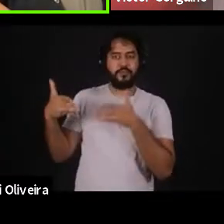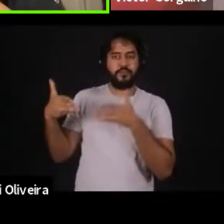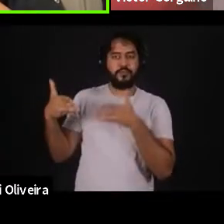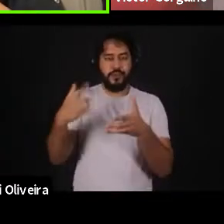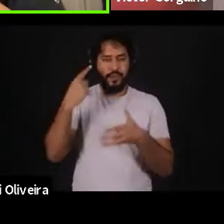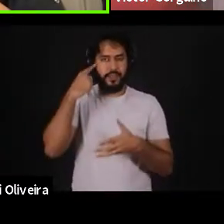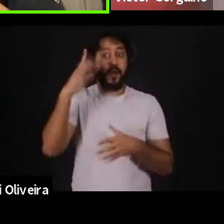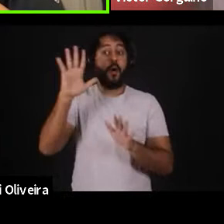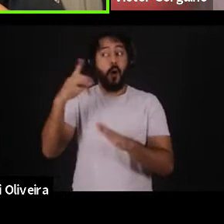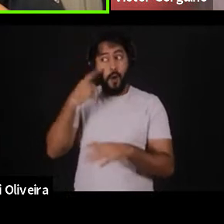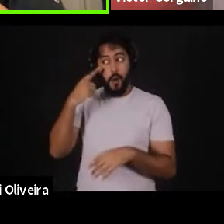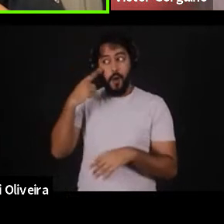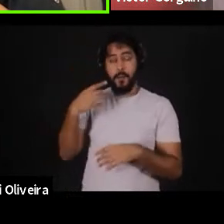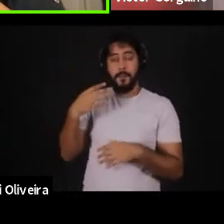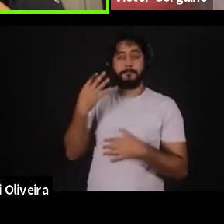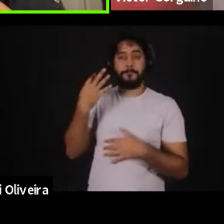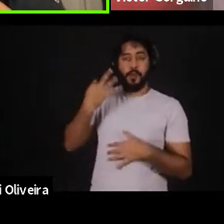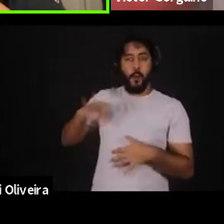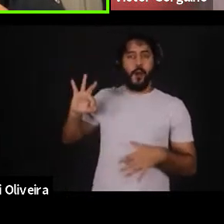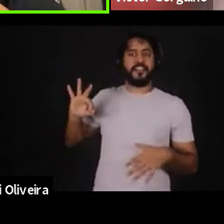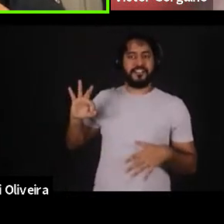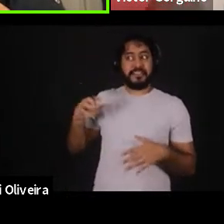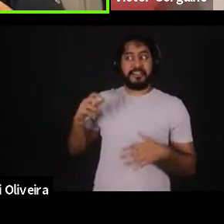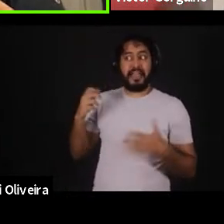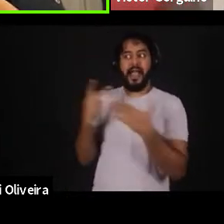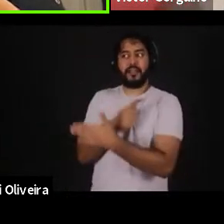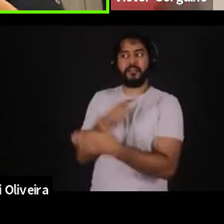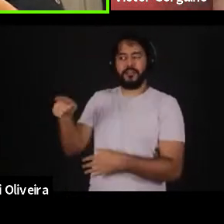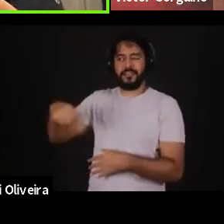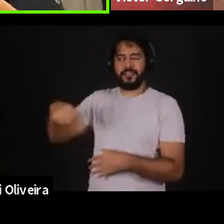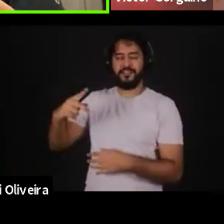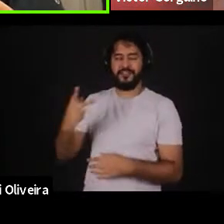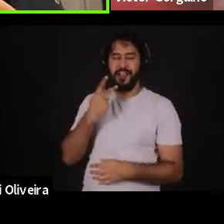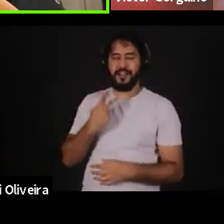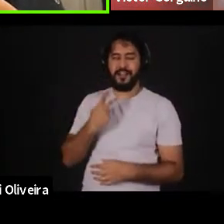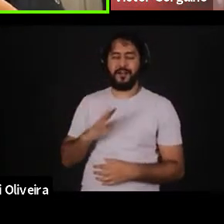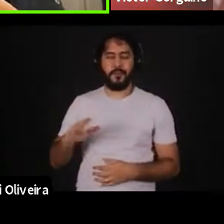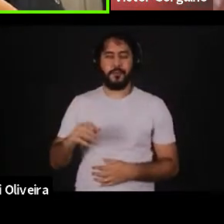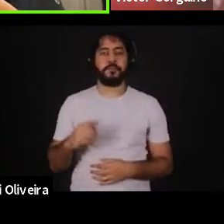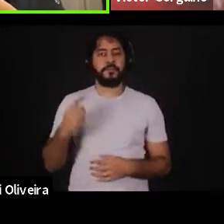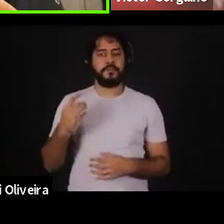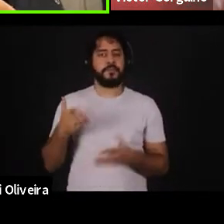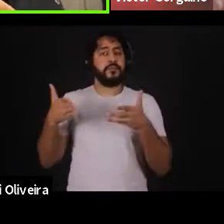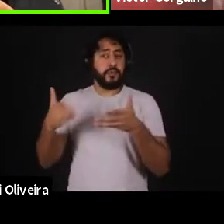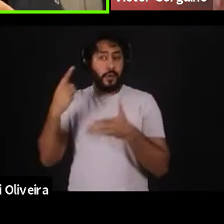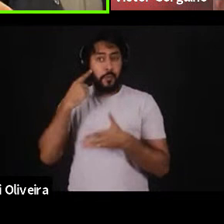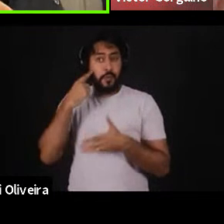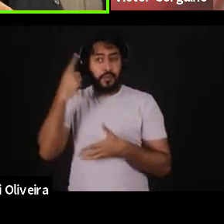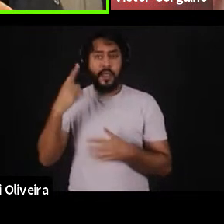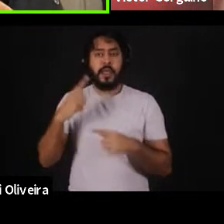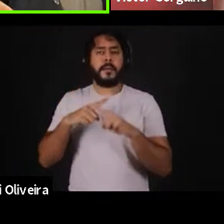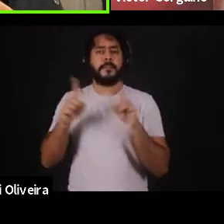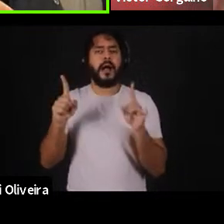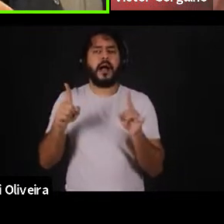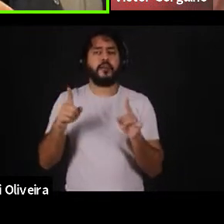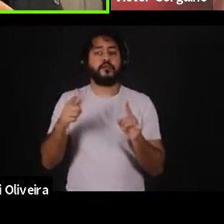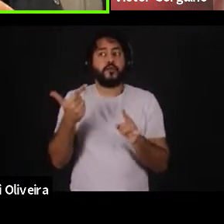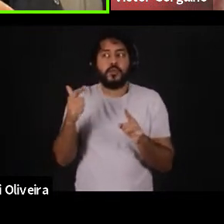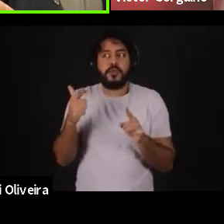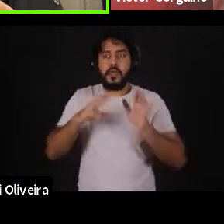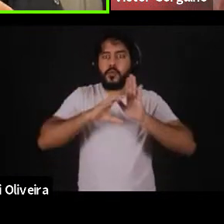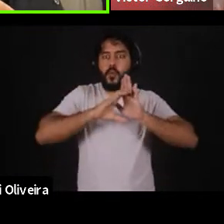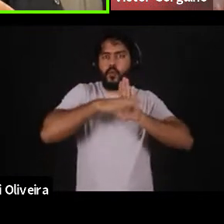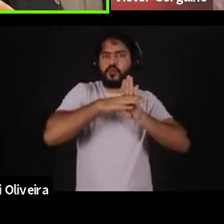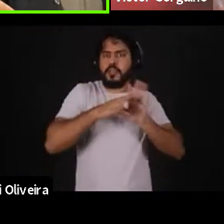me corrige se eu estou entendendo errado. Chegar com uma ideia, mas também ficar aberto, não entender, não ter um entendimento total